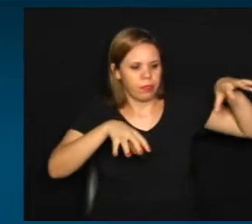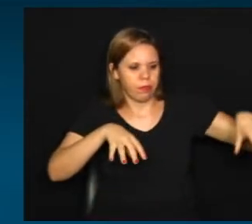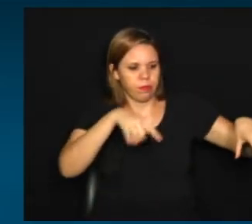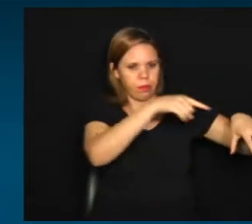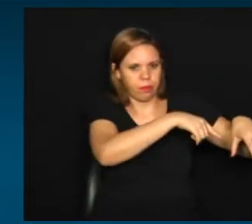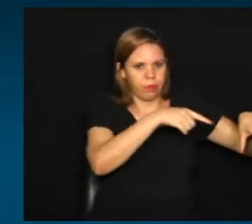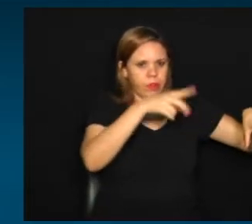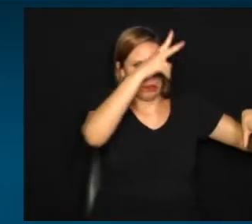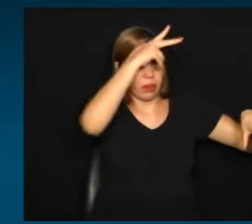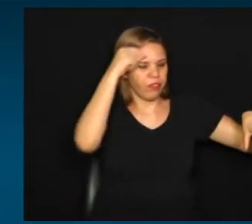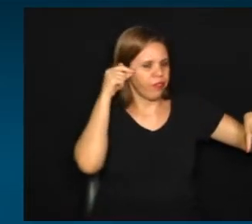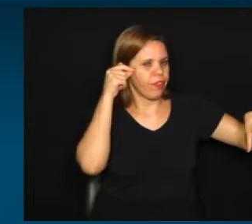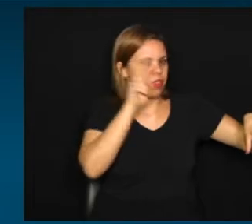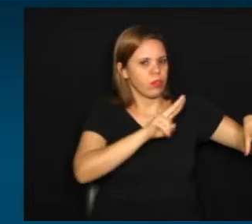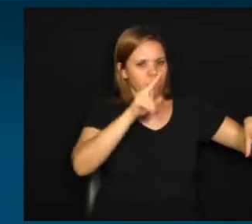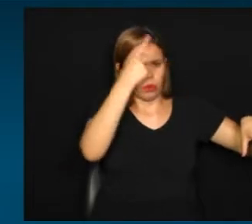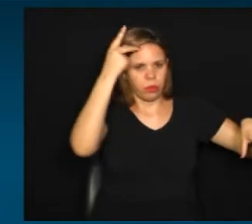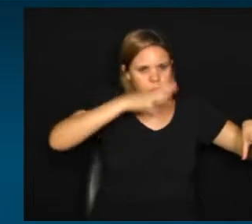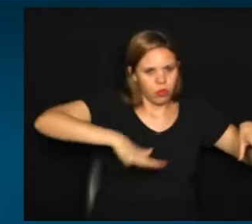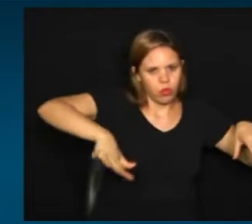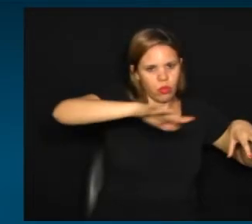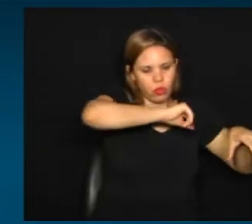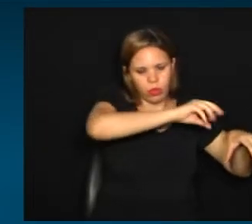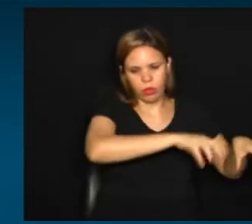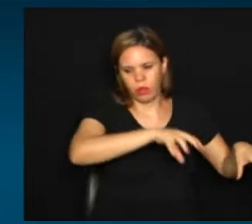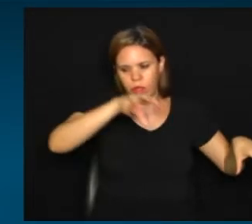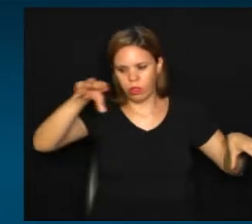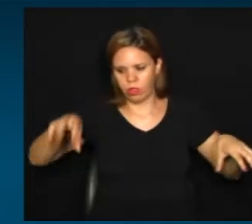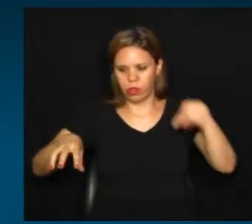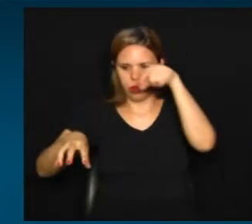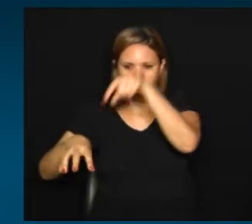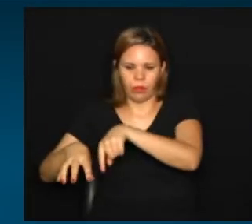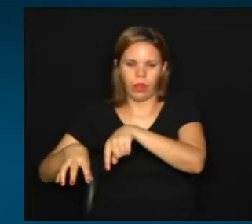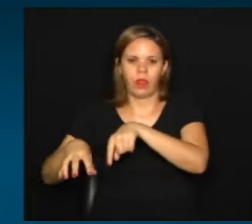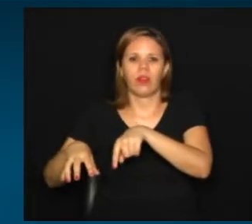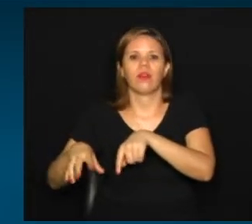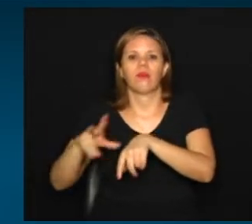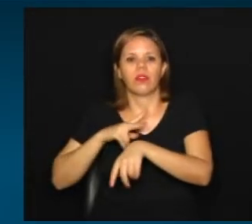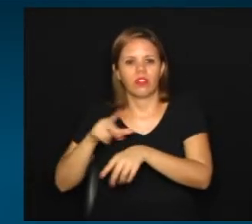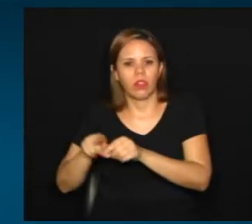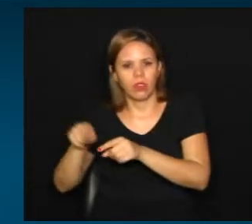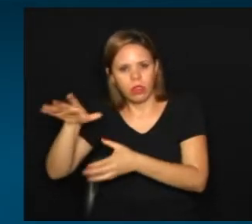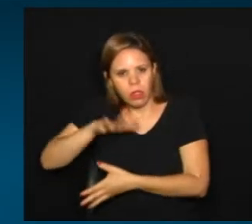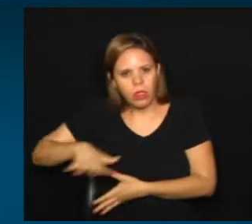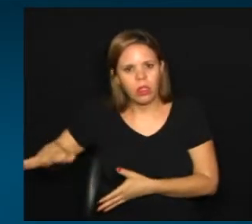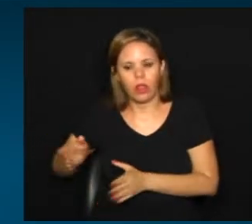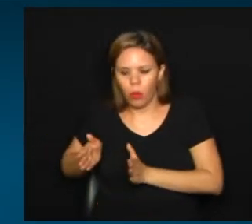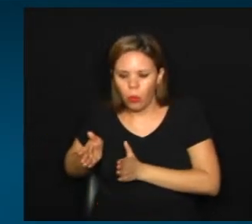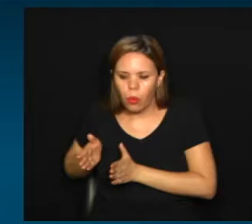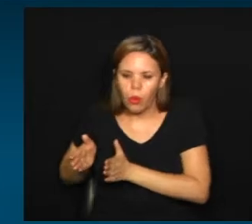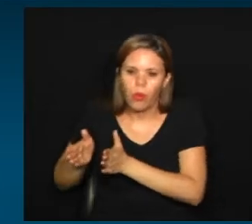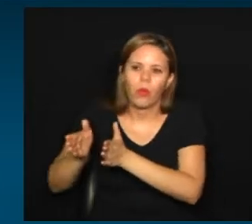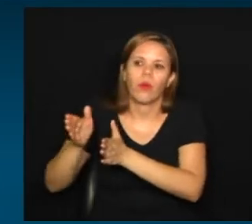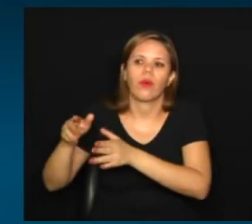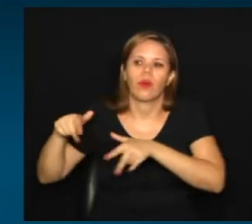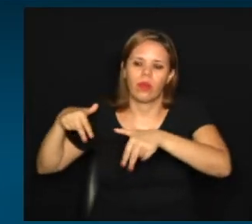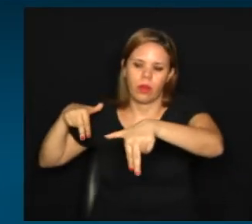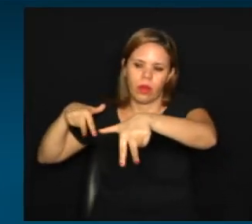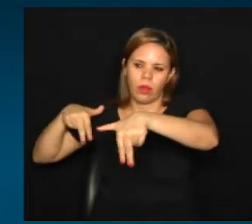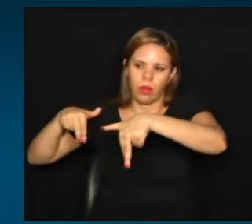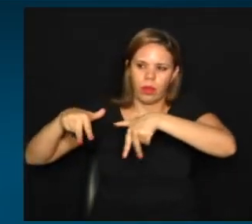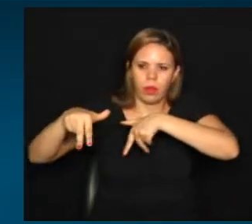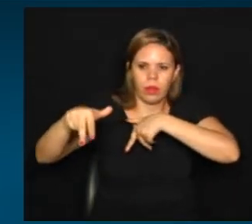bens públicos de uso comum do povo e transfere para a classe de bens dominicais áreas de vielas para passagem de